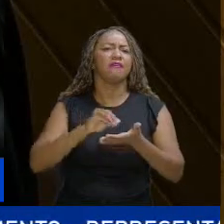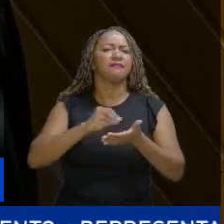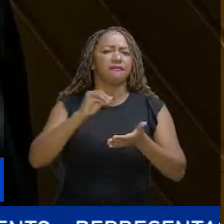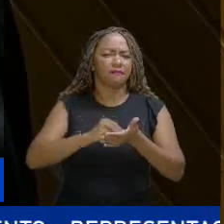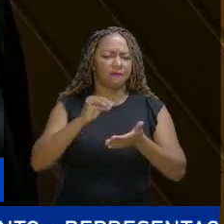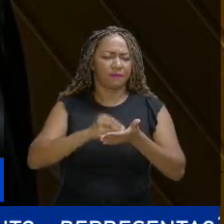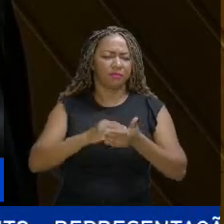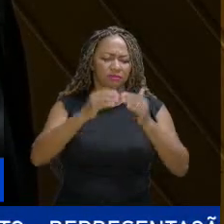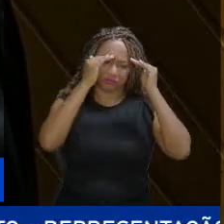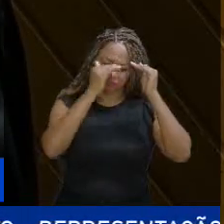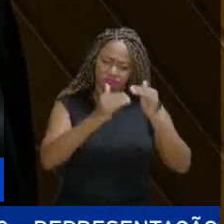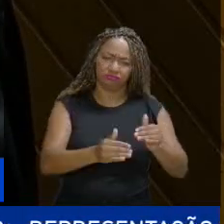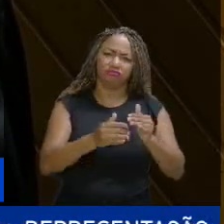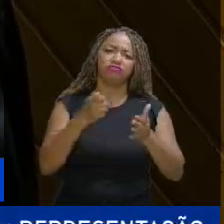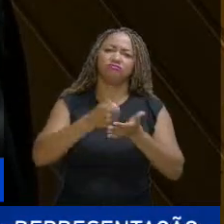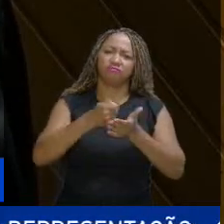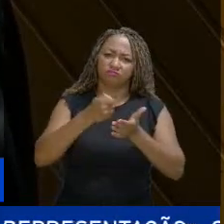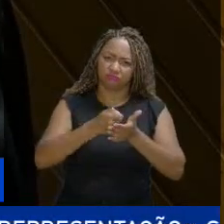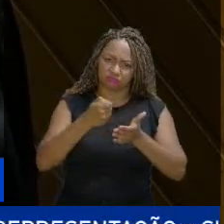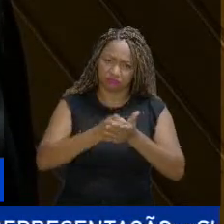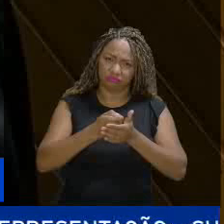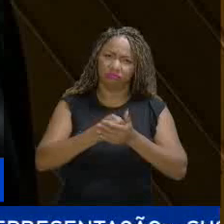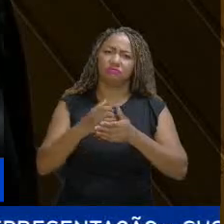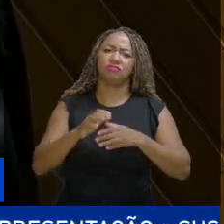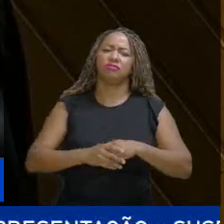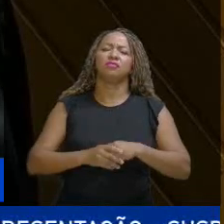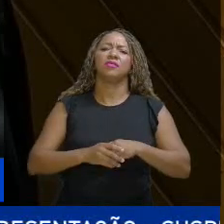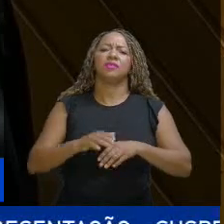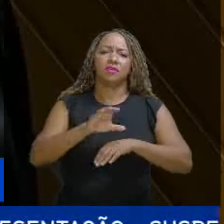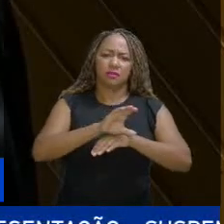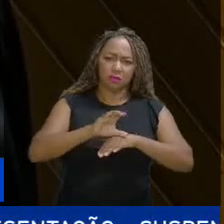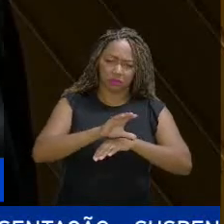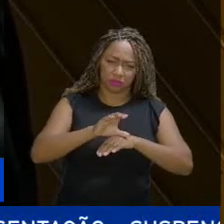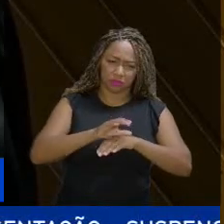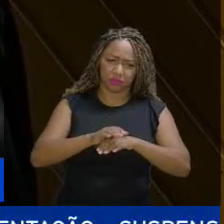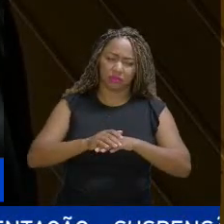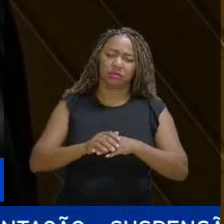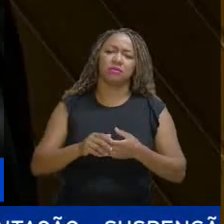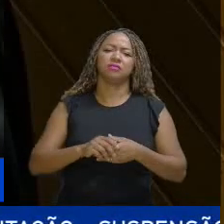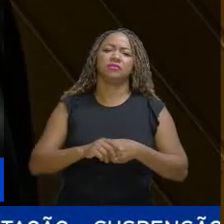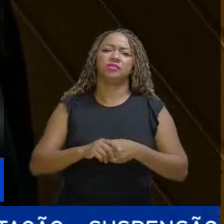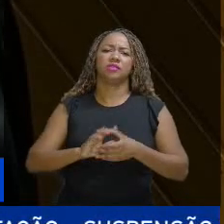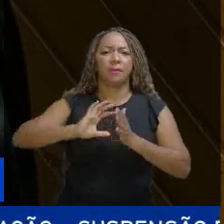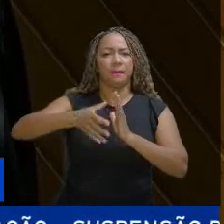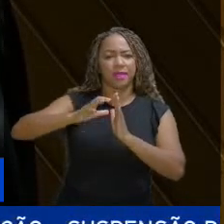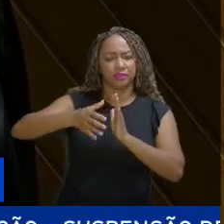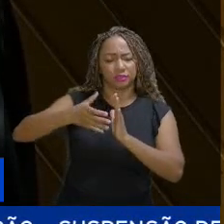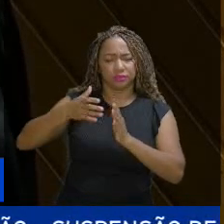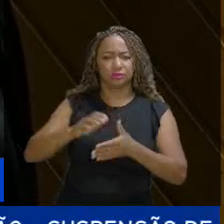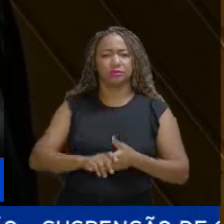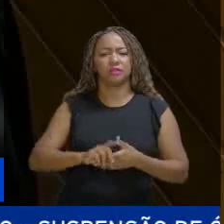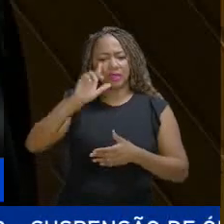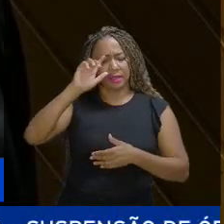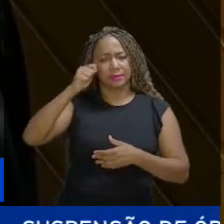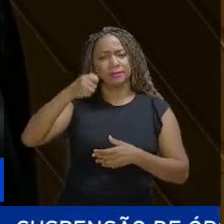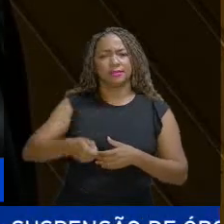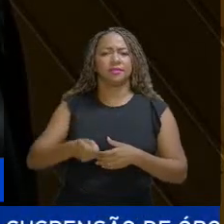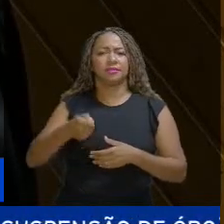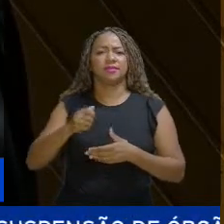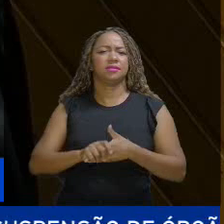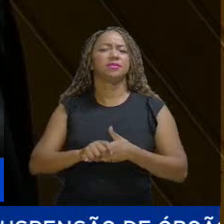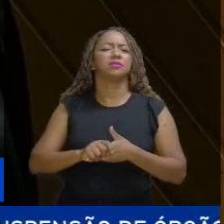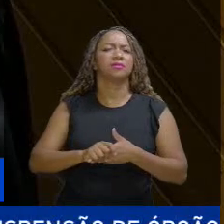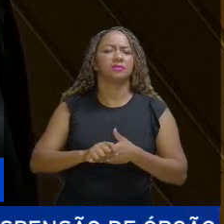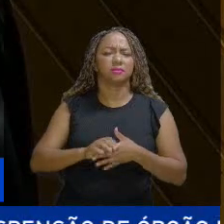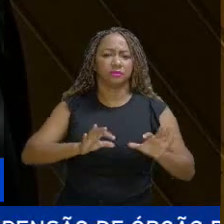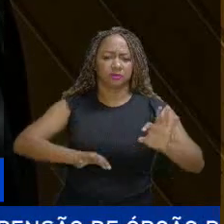evidenciando o descumprimento das obrigações constitucionalmente impostas aos partidos políticos. A decisão que declarou as contas como não